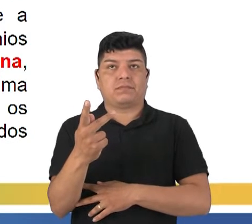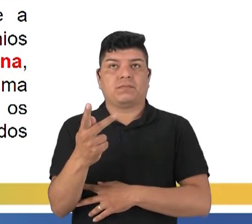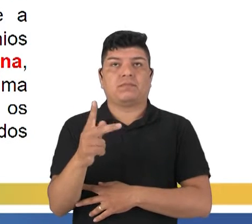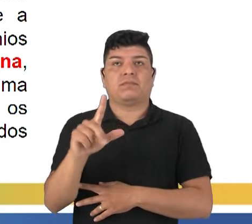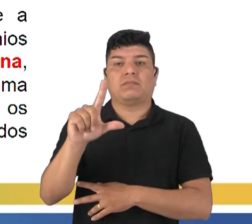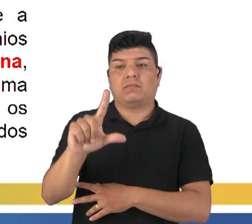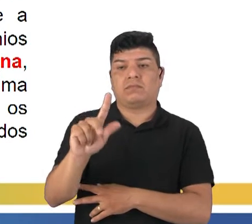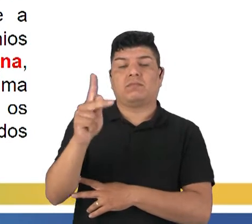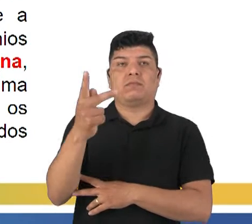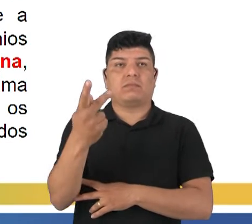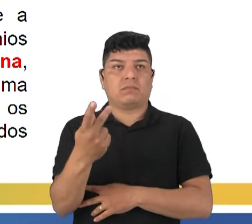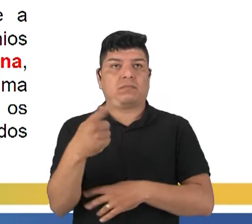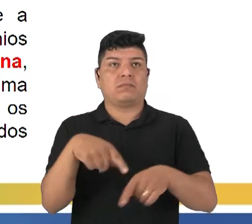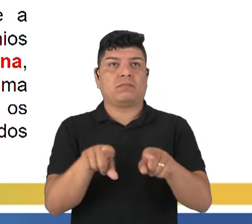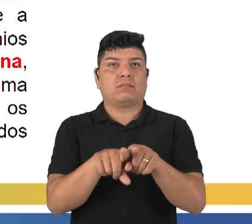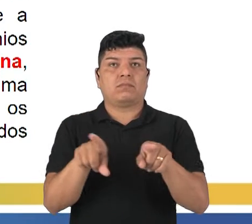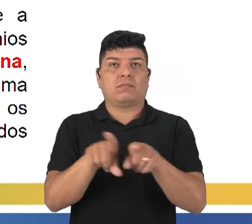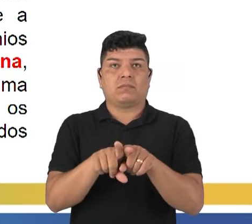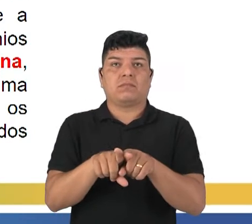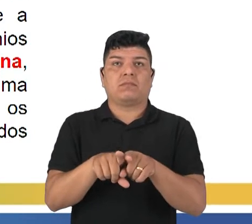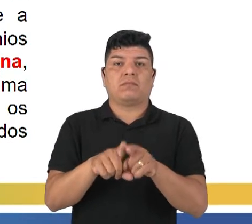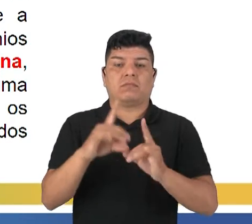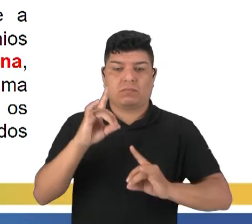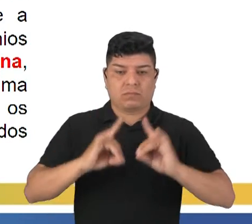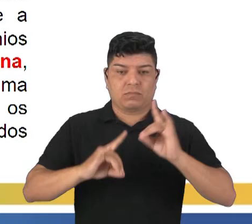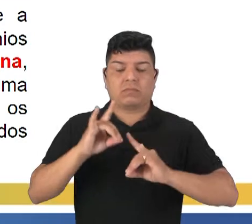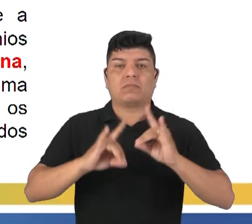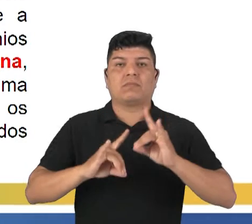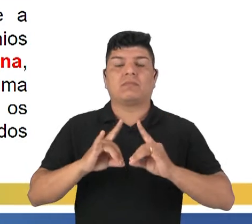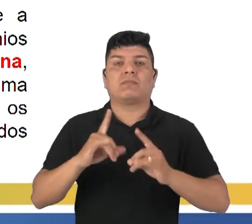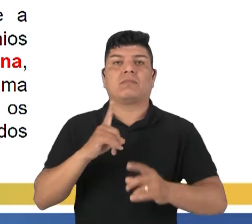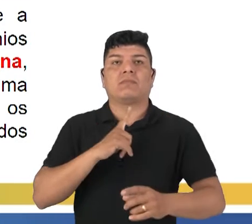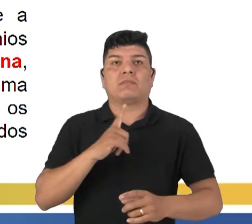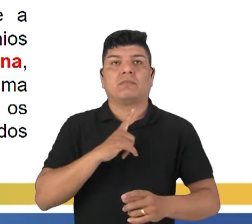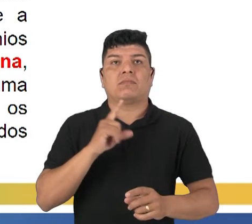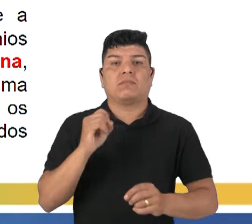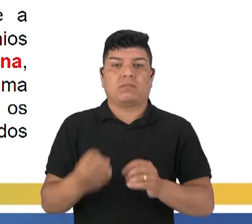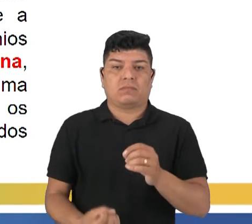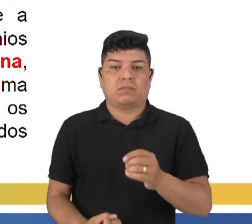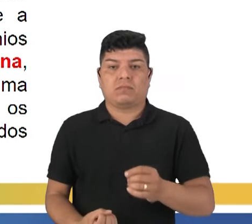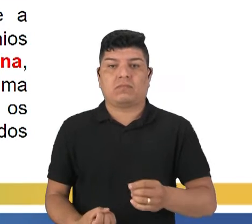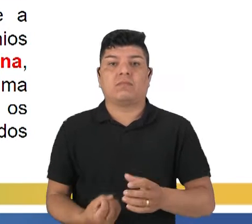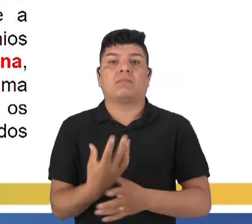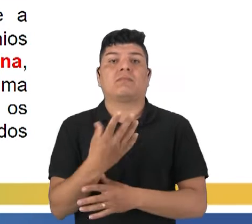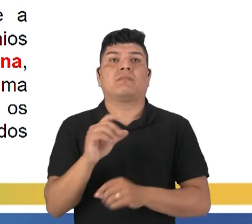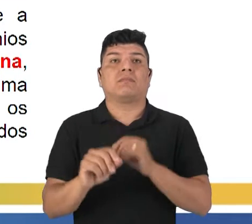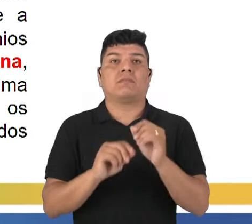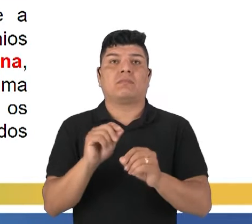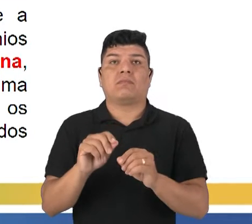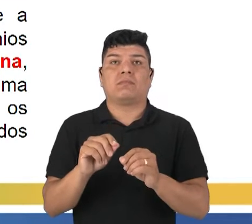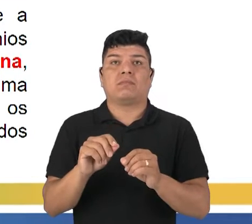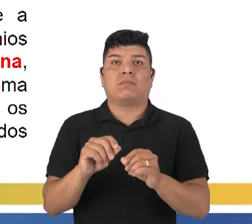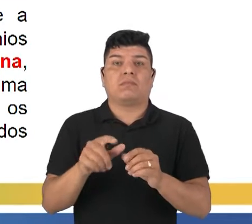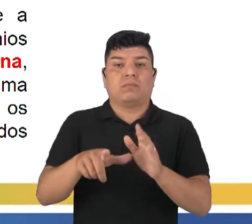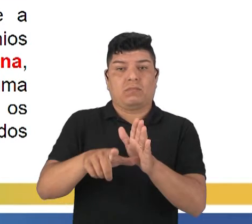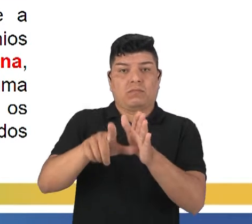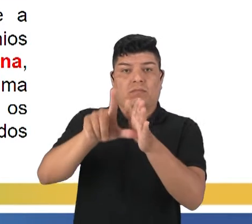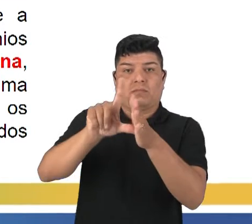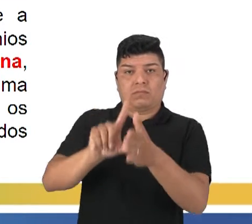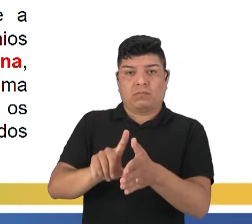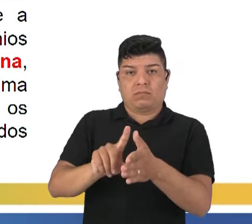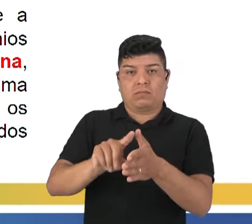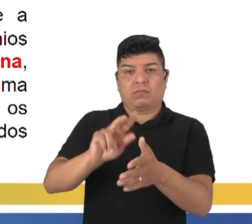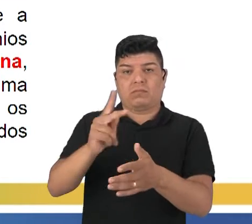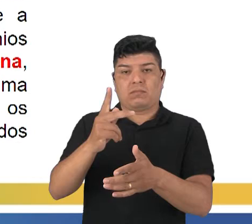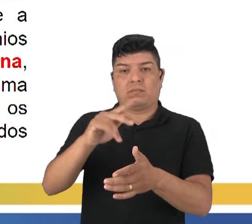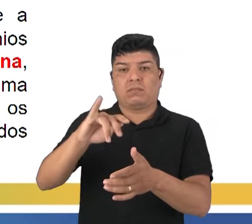o LH, que é o hormônio luteizante. Esses hormônios eles são produzidos pela porção anterior da